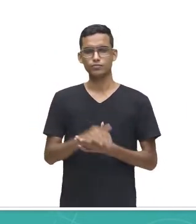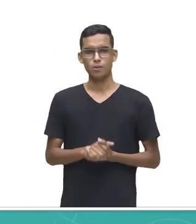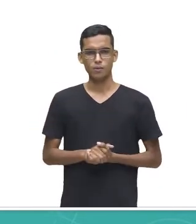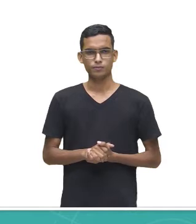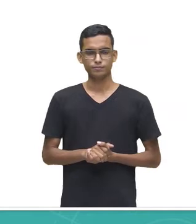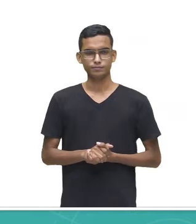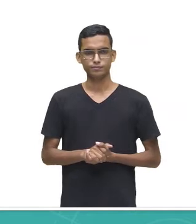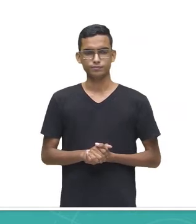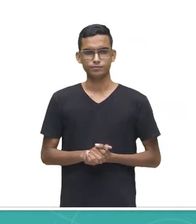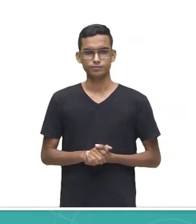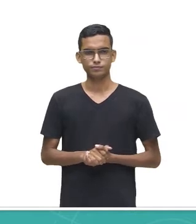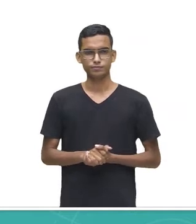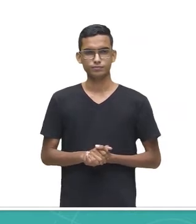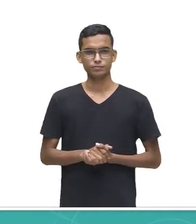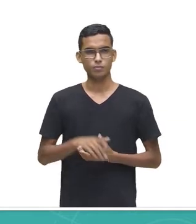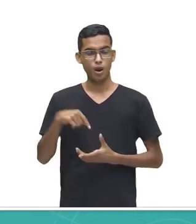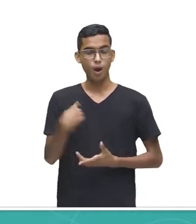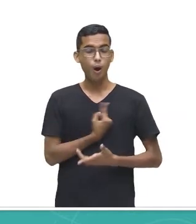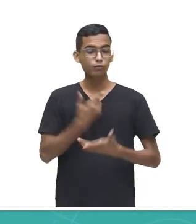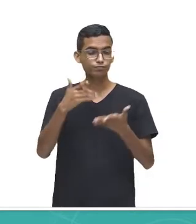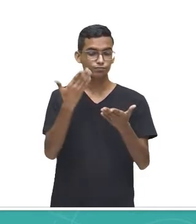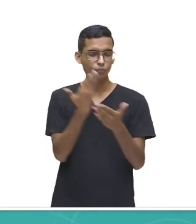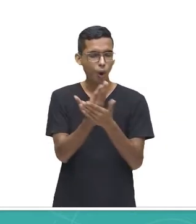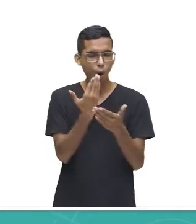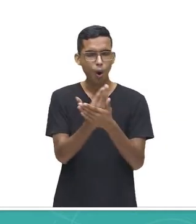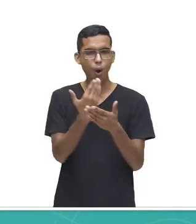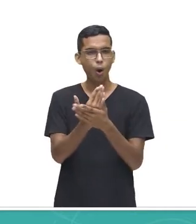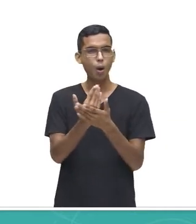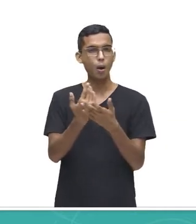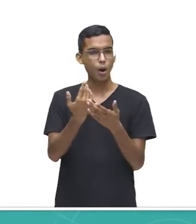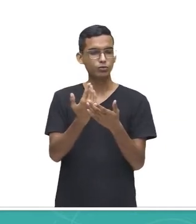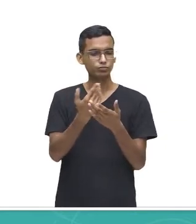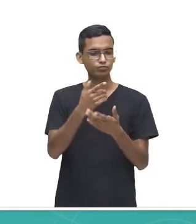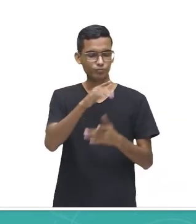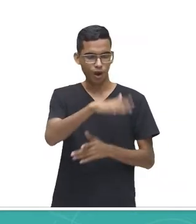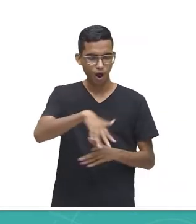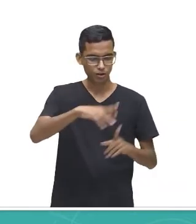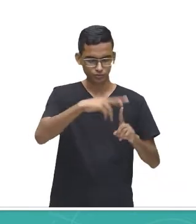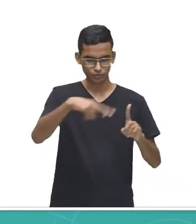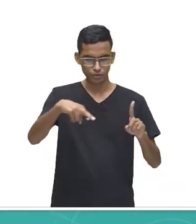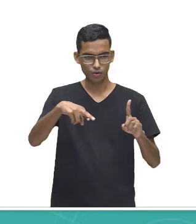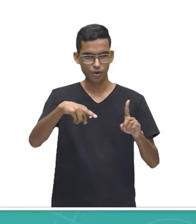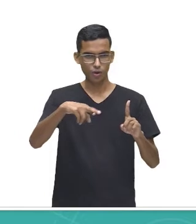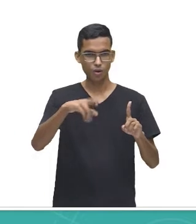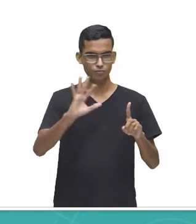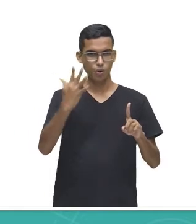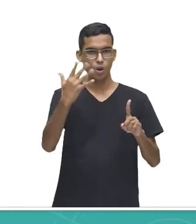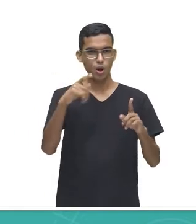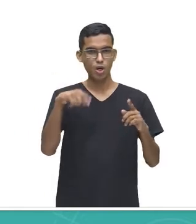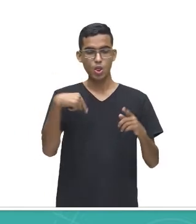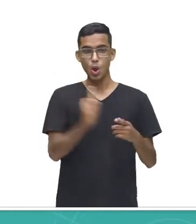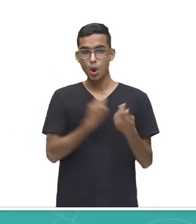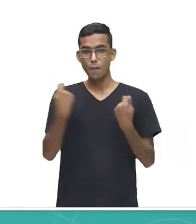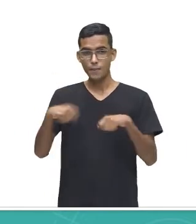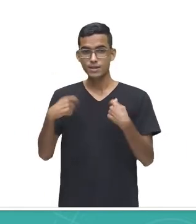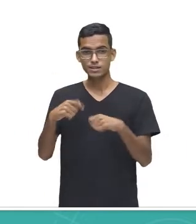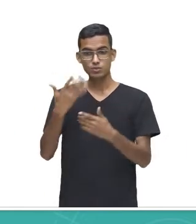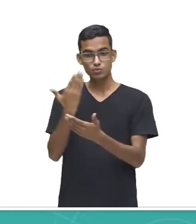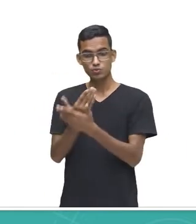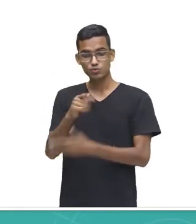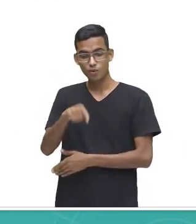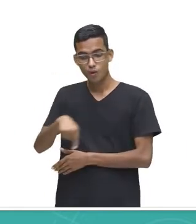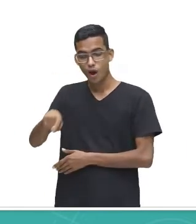primeiro nós temos que analisar um outro fenômeno, que é o fenômeno